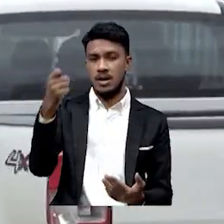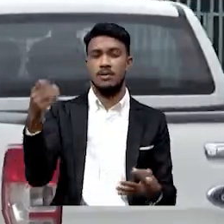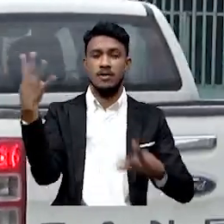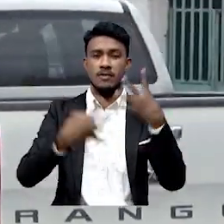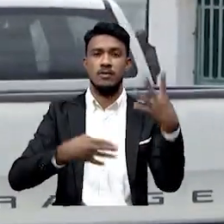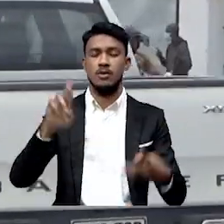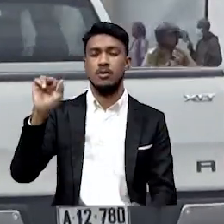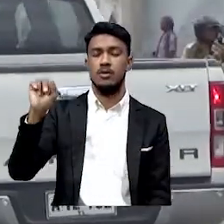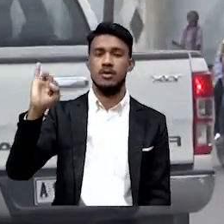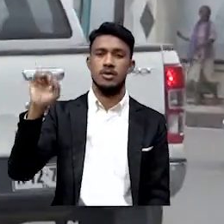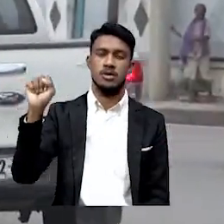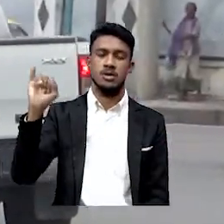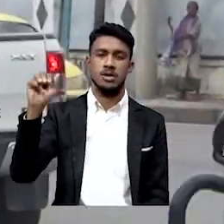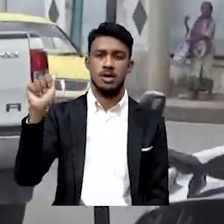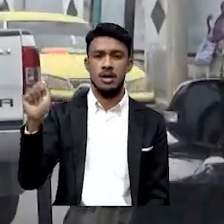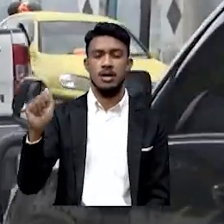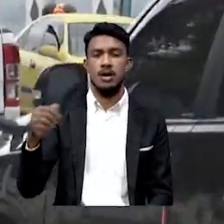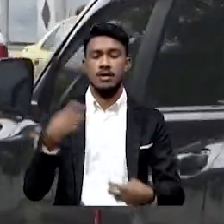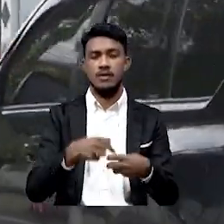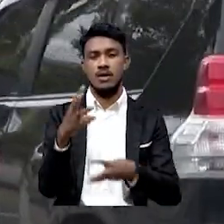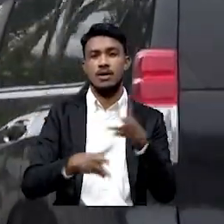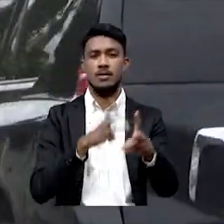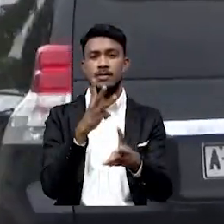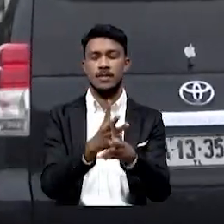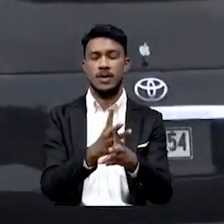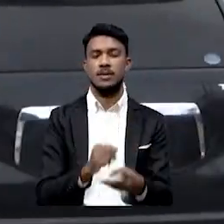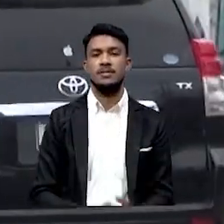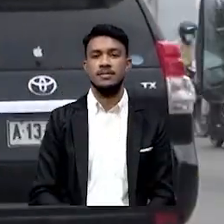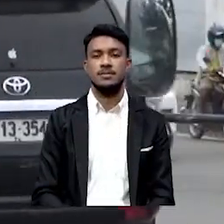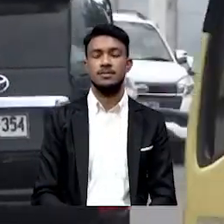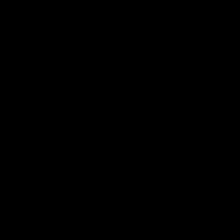di prejudika mos ekonomia mundial. Abraham Amaral, Dilma Sujeti, GMN.